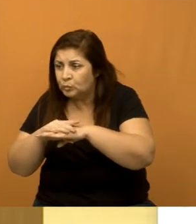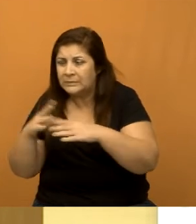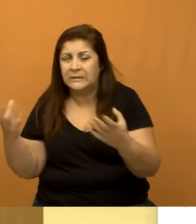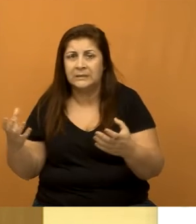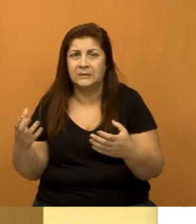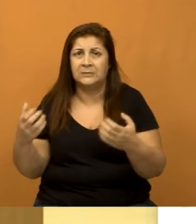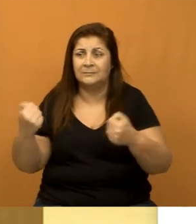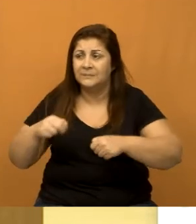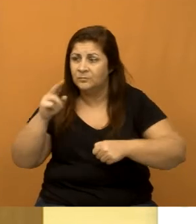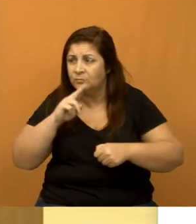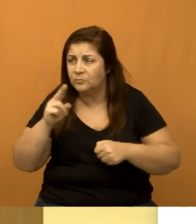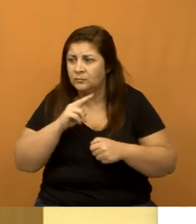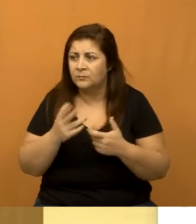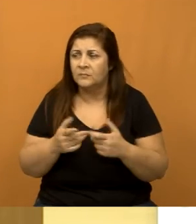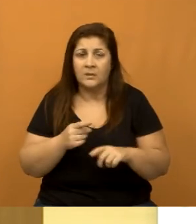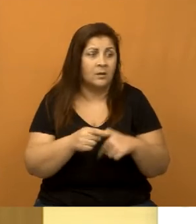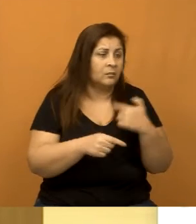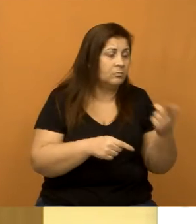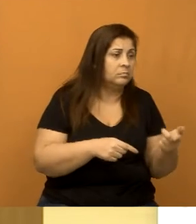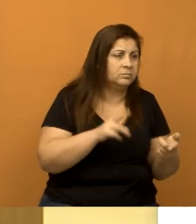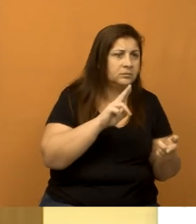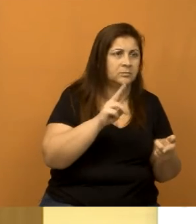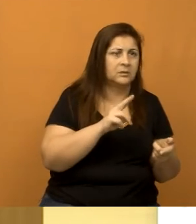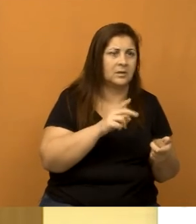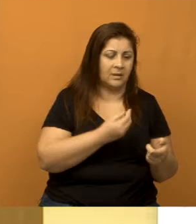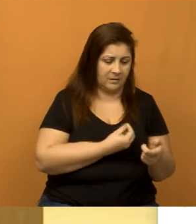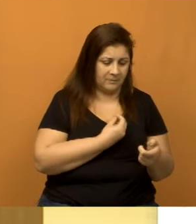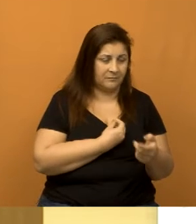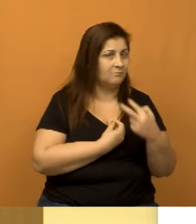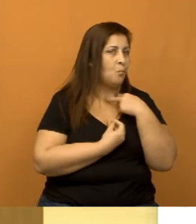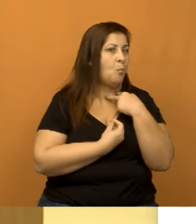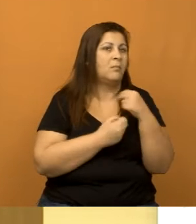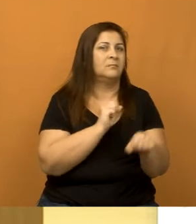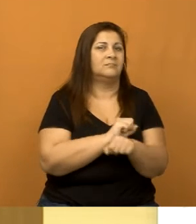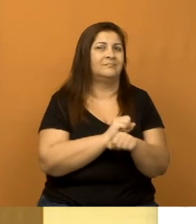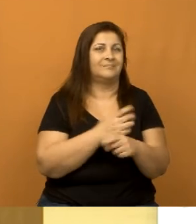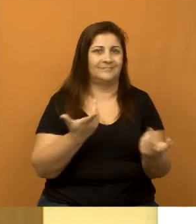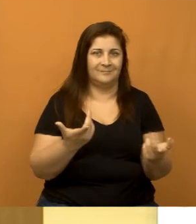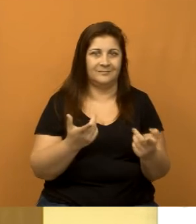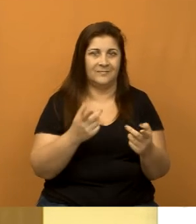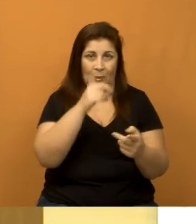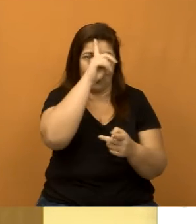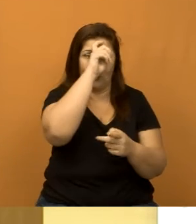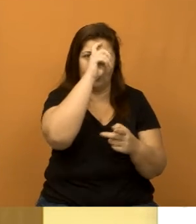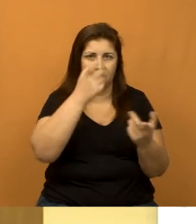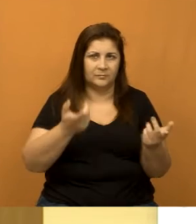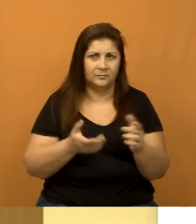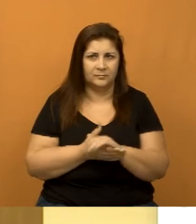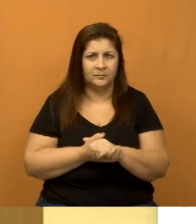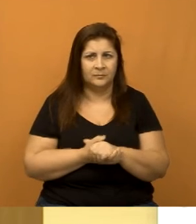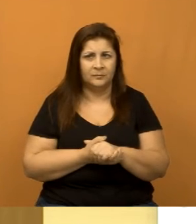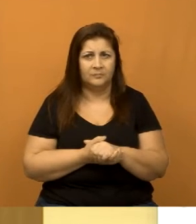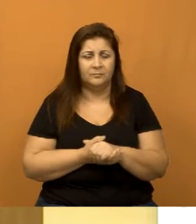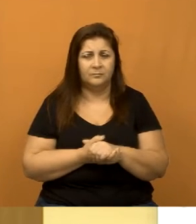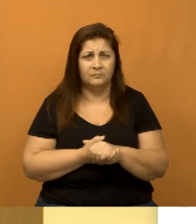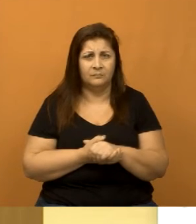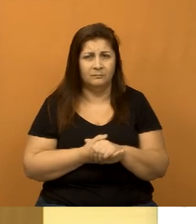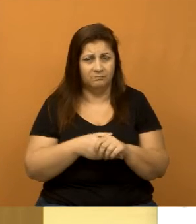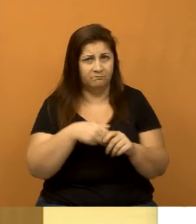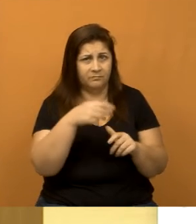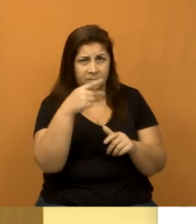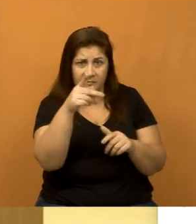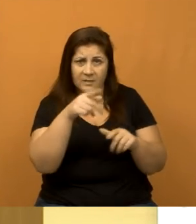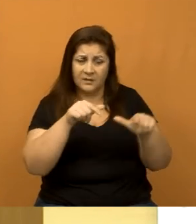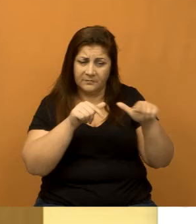e não tem, a vida não tem como esperar, Então, só que essa condição de vocês, você